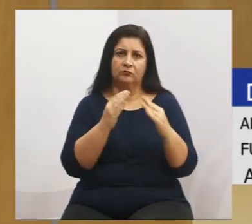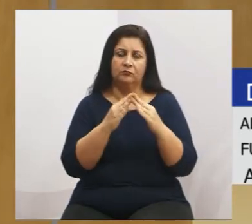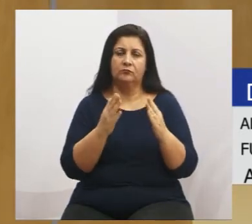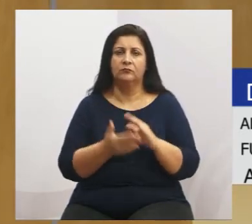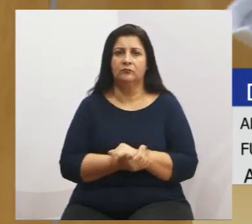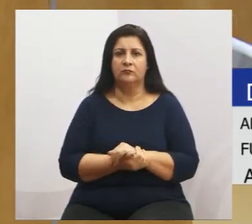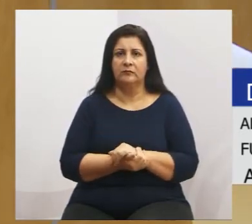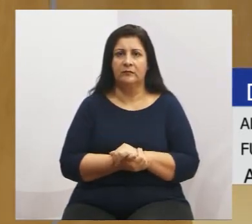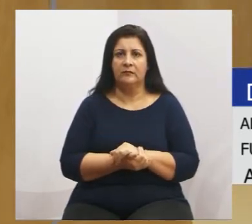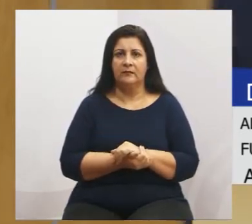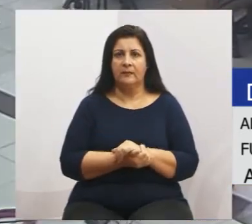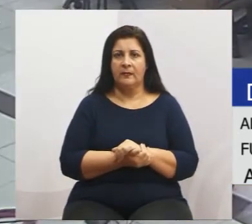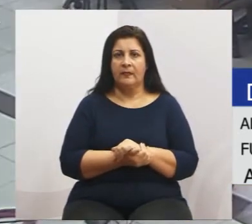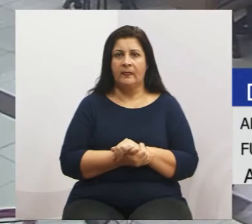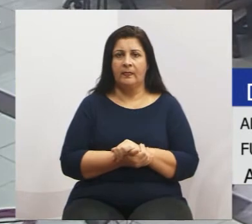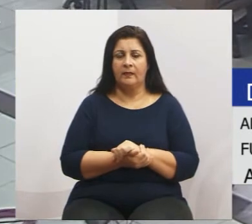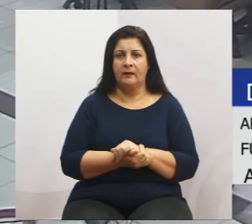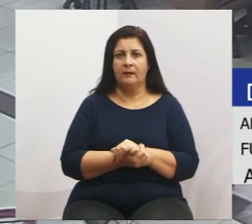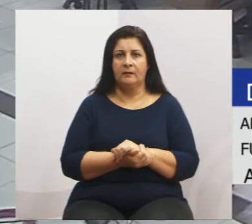habitacional.